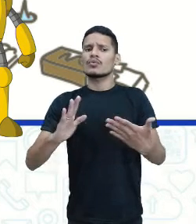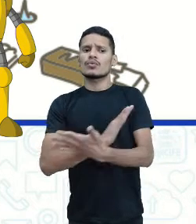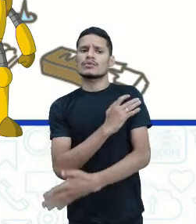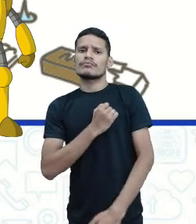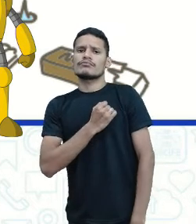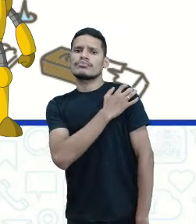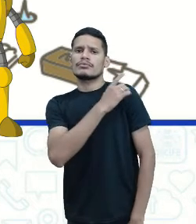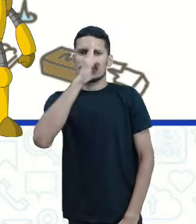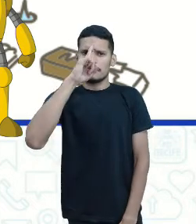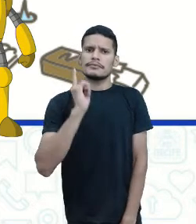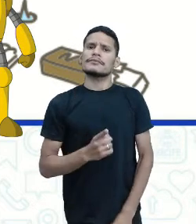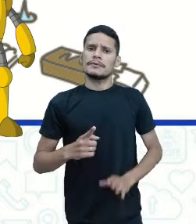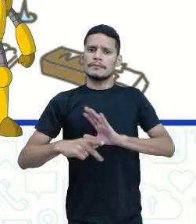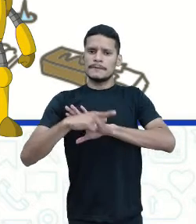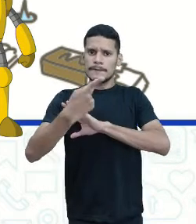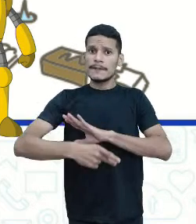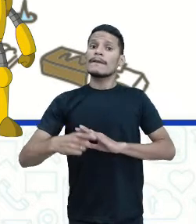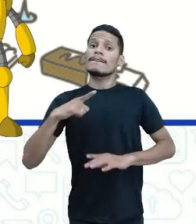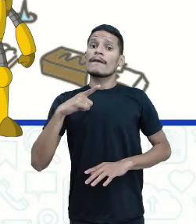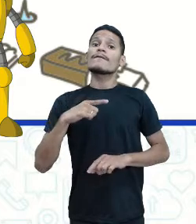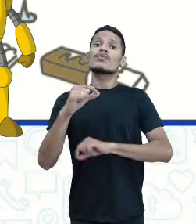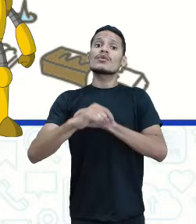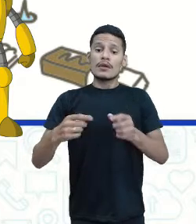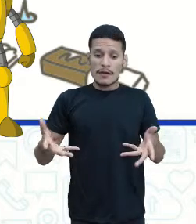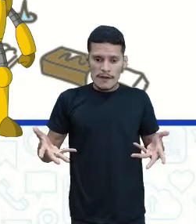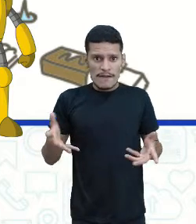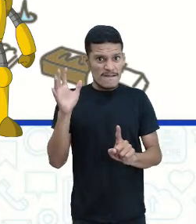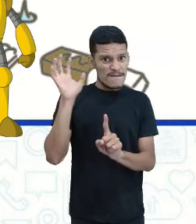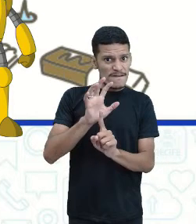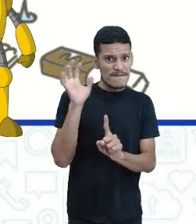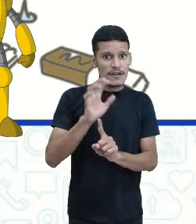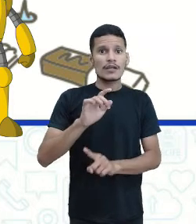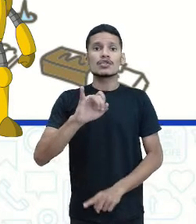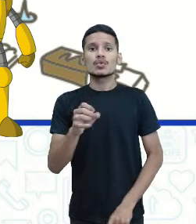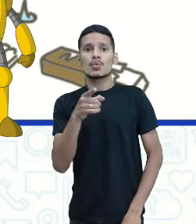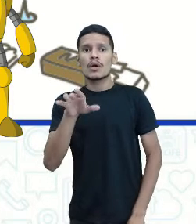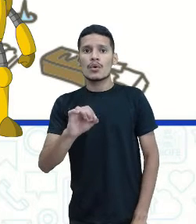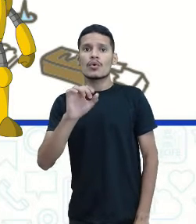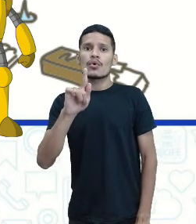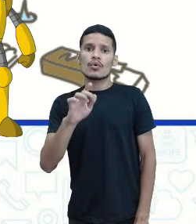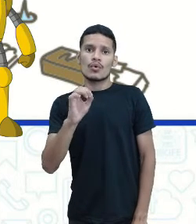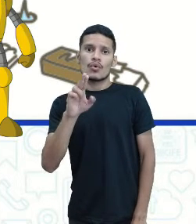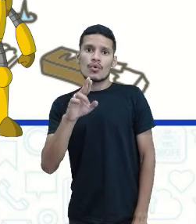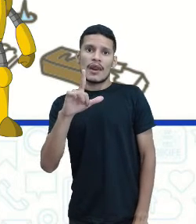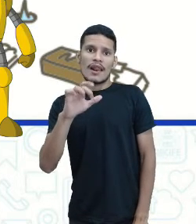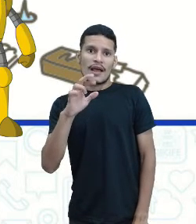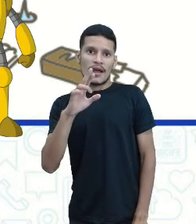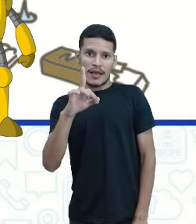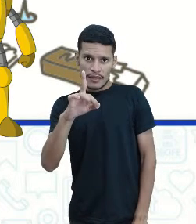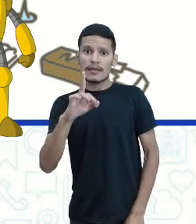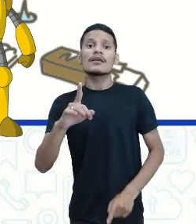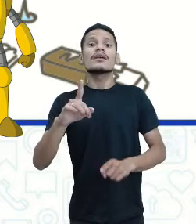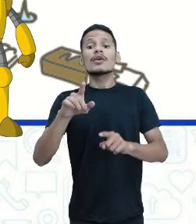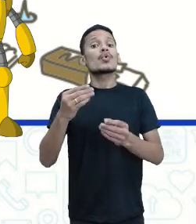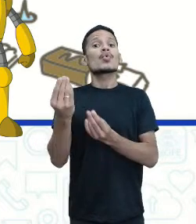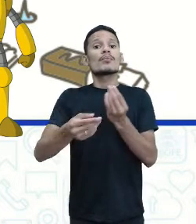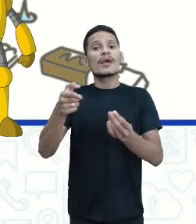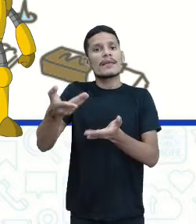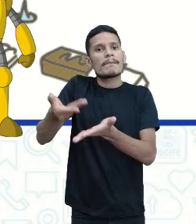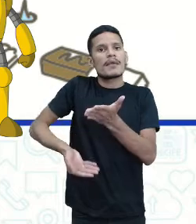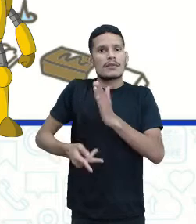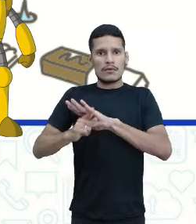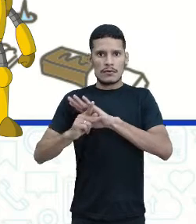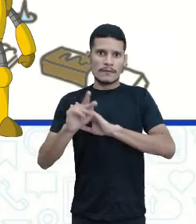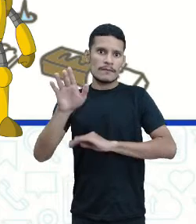A gente viu ali toda a pressão sobre o João Goulart e como o João Goulart, né, acabou sendo derrubado, coisa que a gente vai voltar aqui